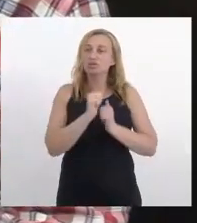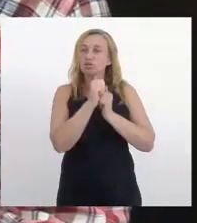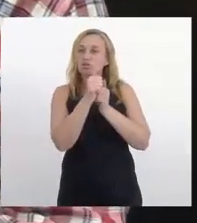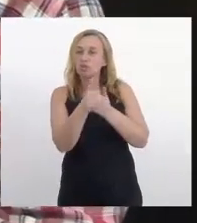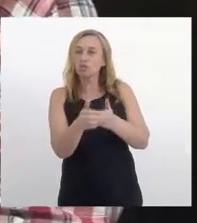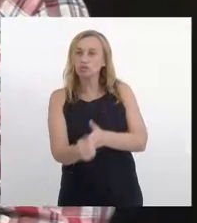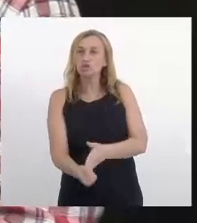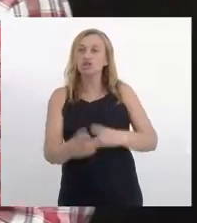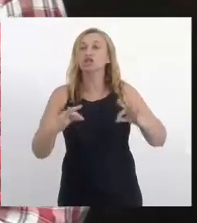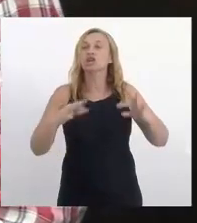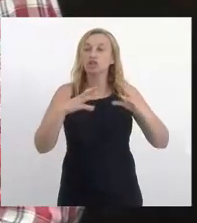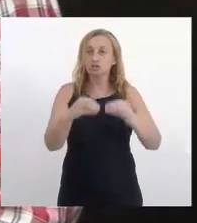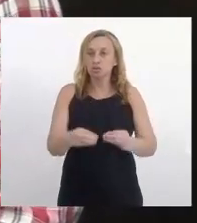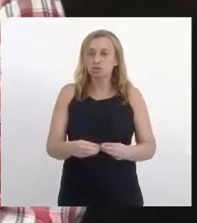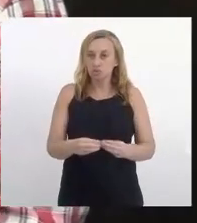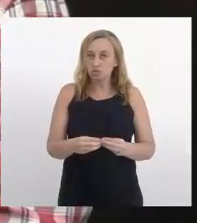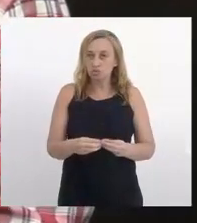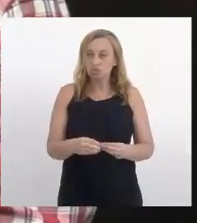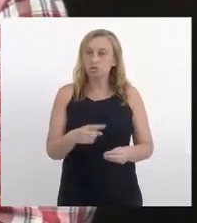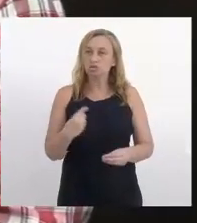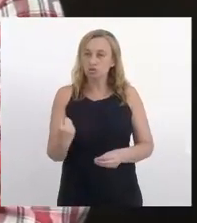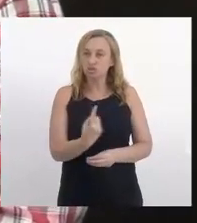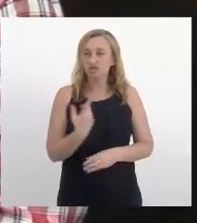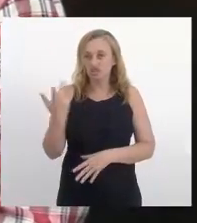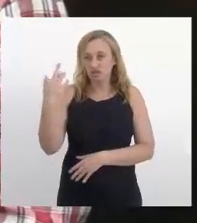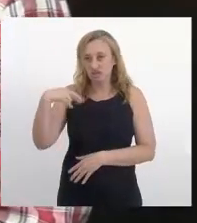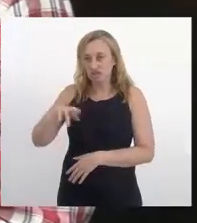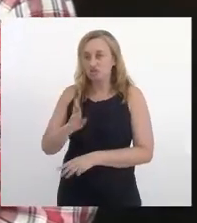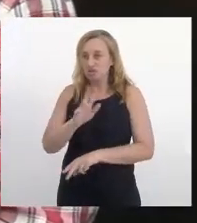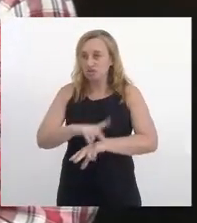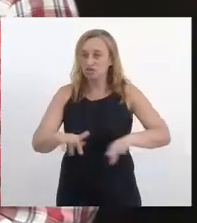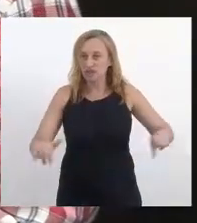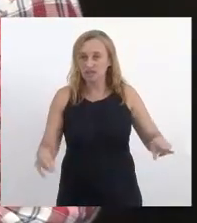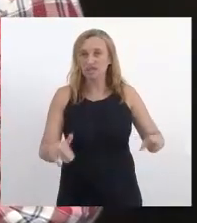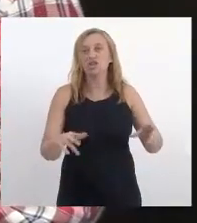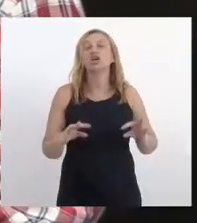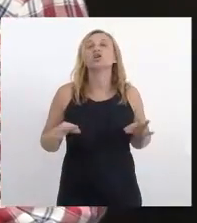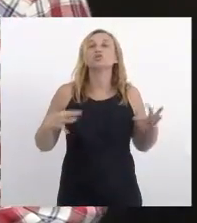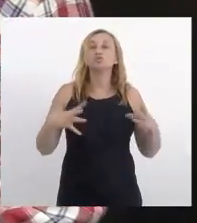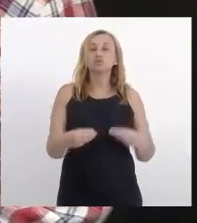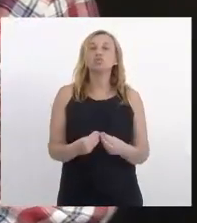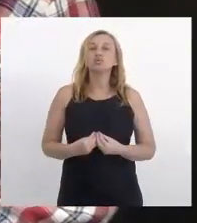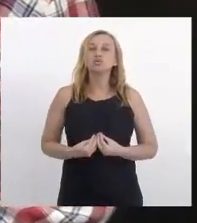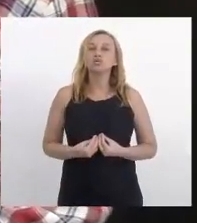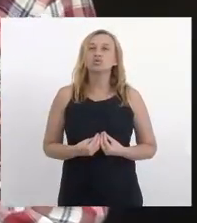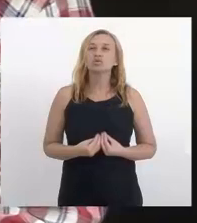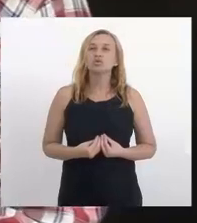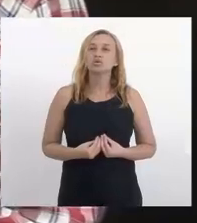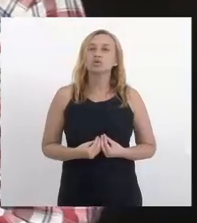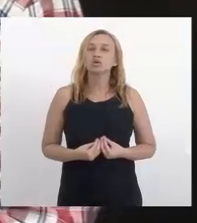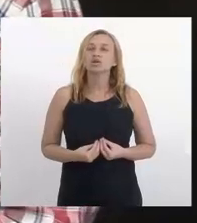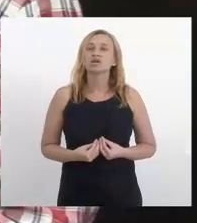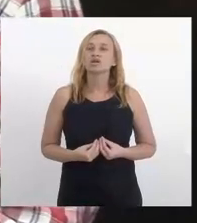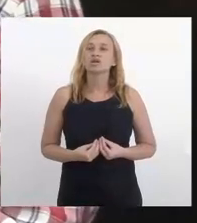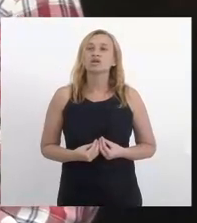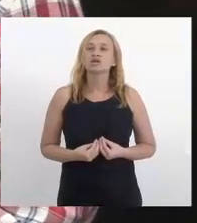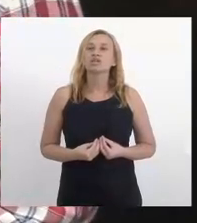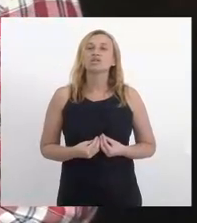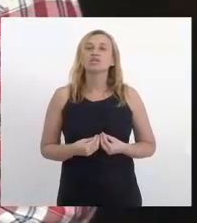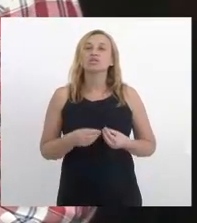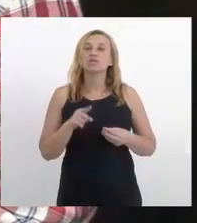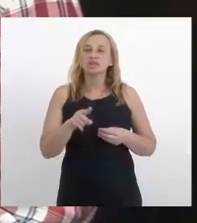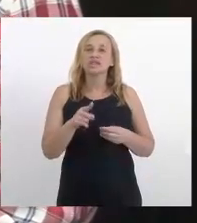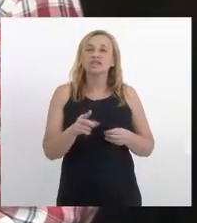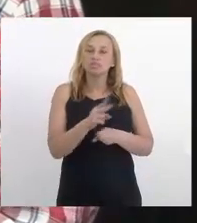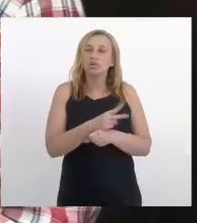conduzir todo este rebanho de religiões diversas. Todo tudo que diverge, você procurar